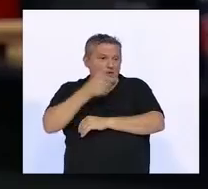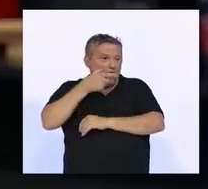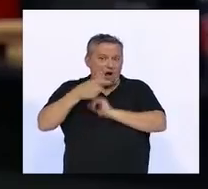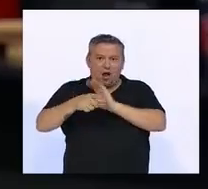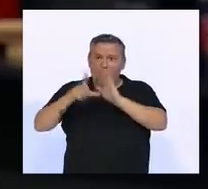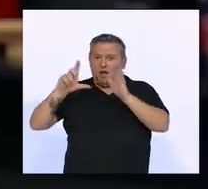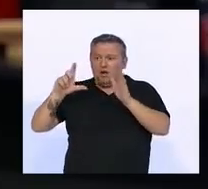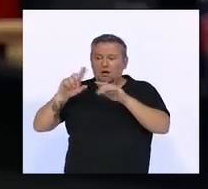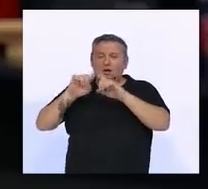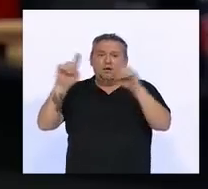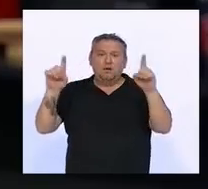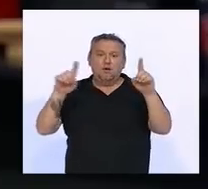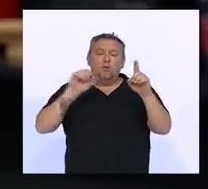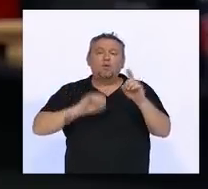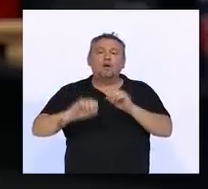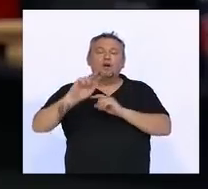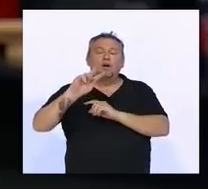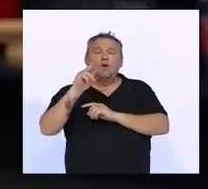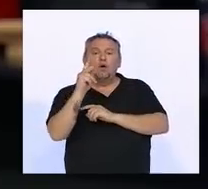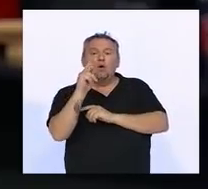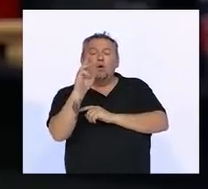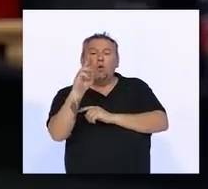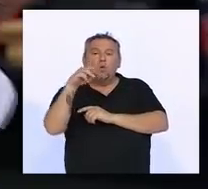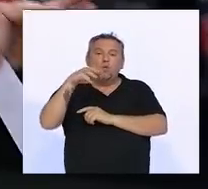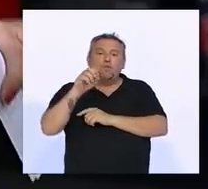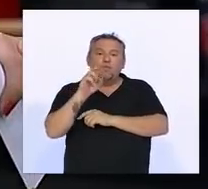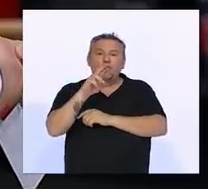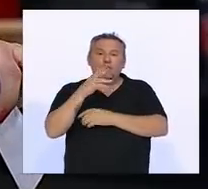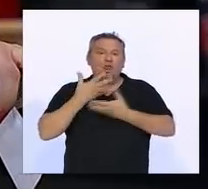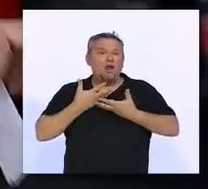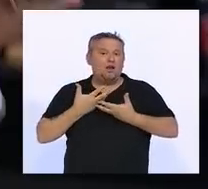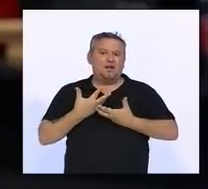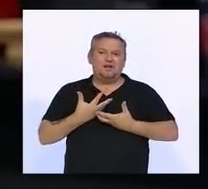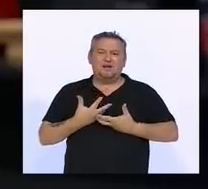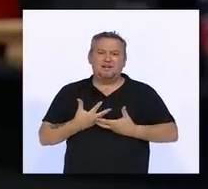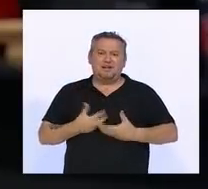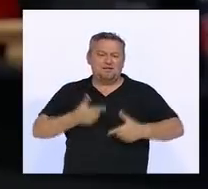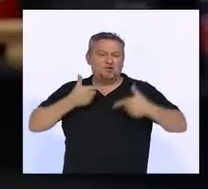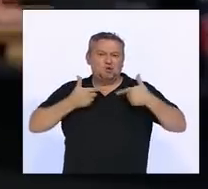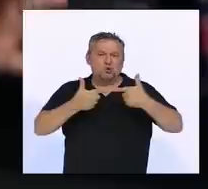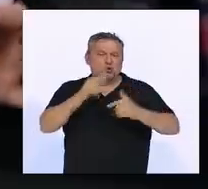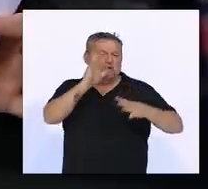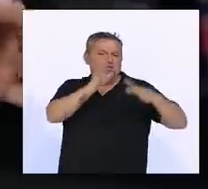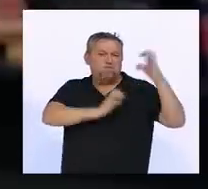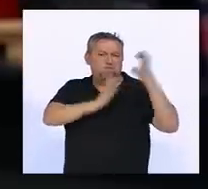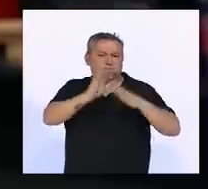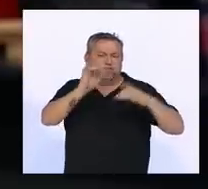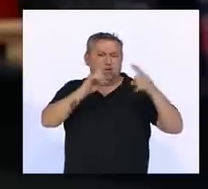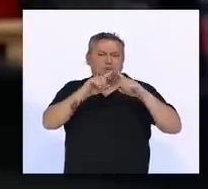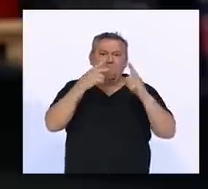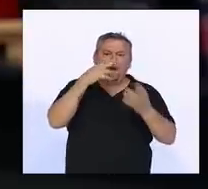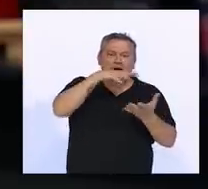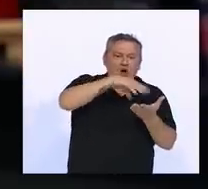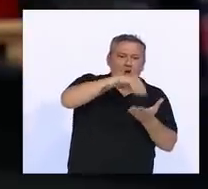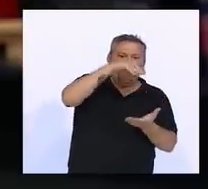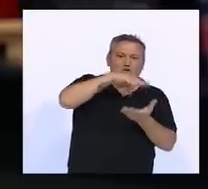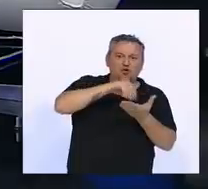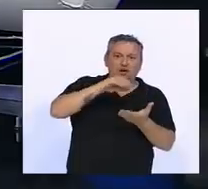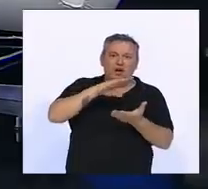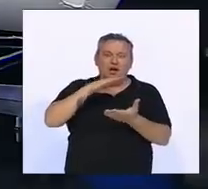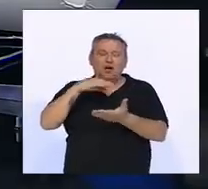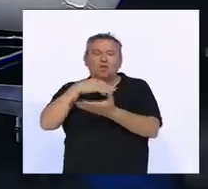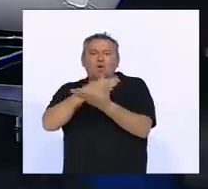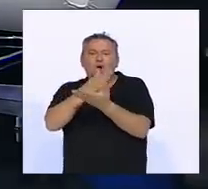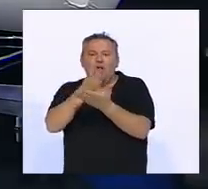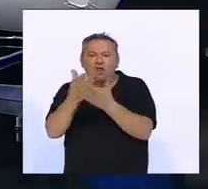antes. Então, o humor da população está a pior possível, cansada dessas guerras e dessas brigas de coxinha com mortadela, que não